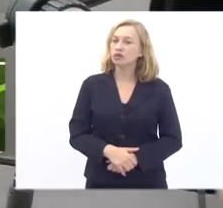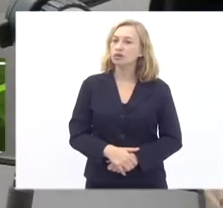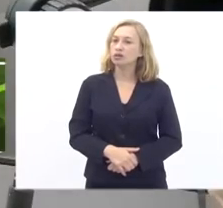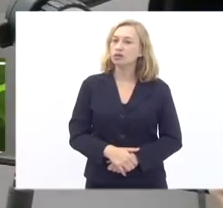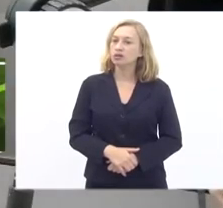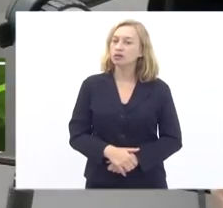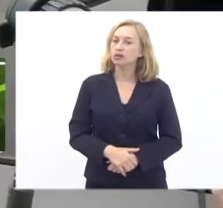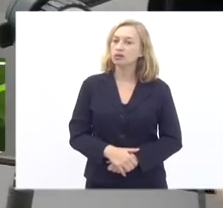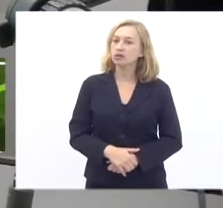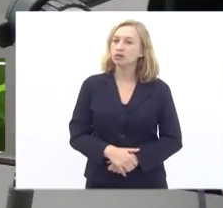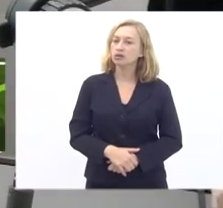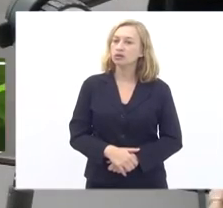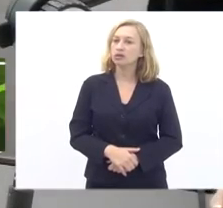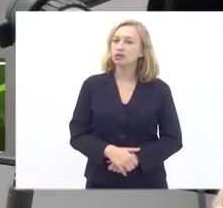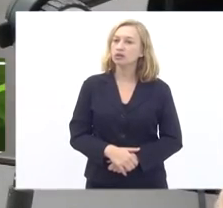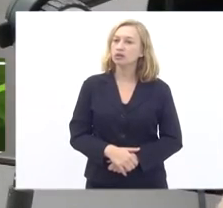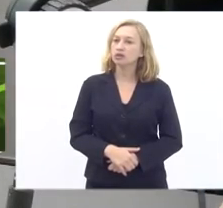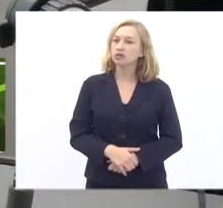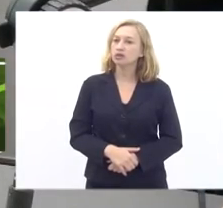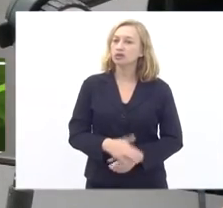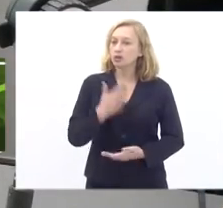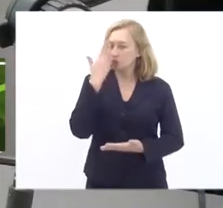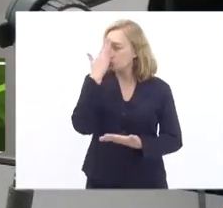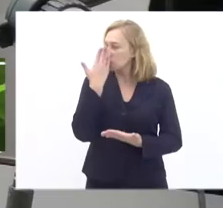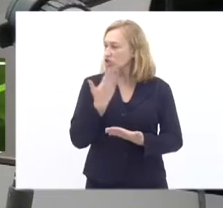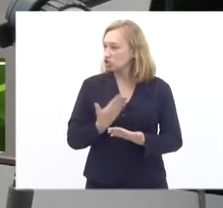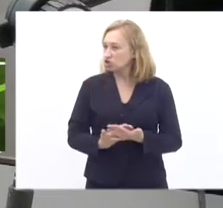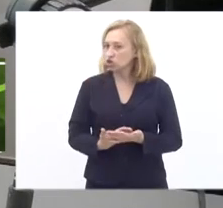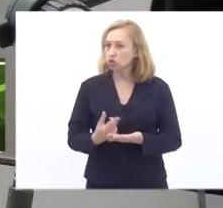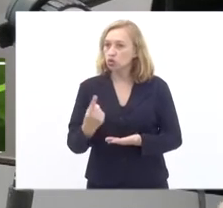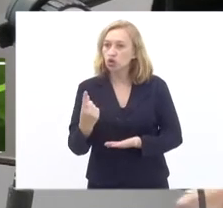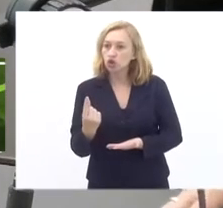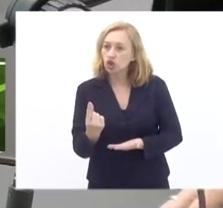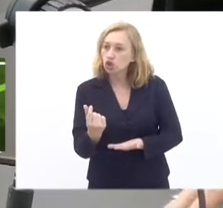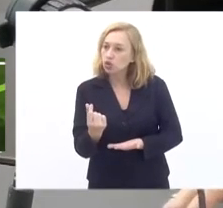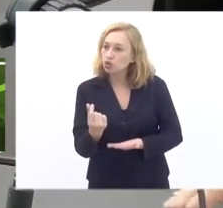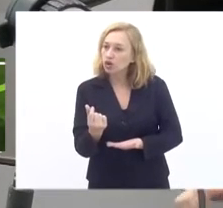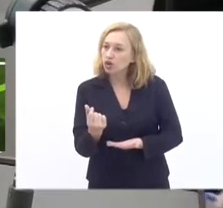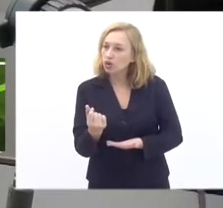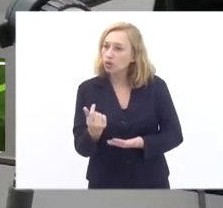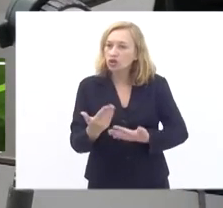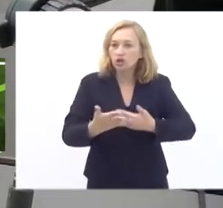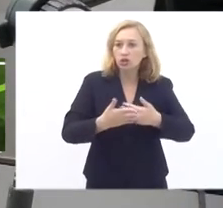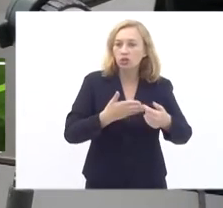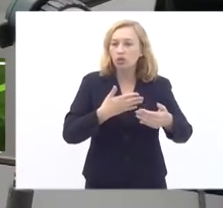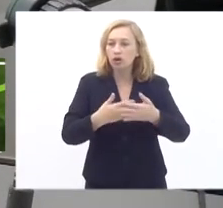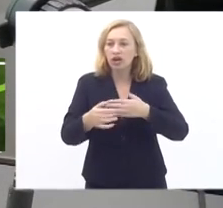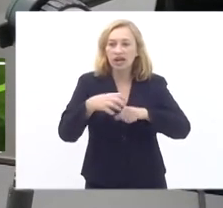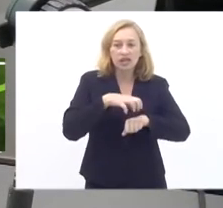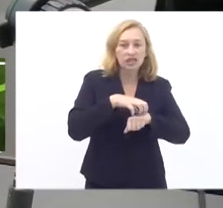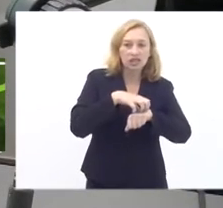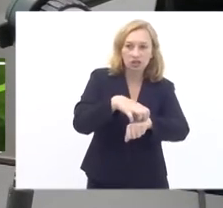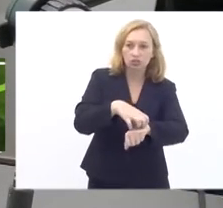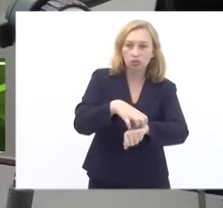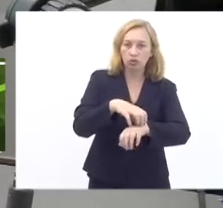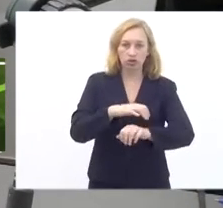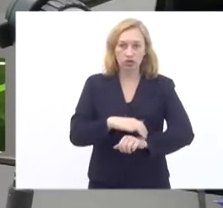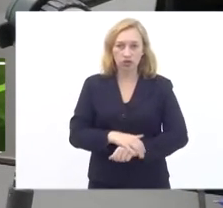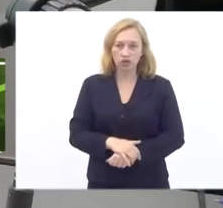que a tarifa de qualquer modal de transporte não tinha que